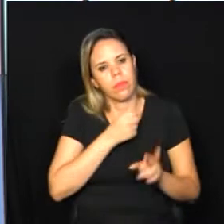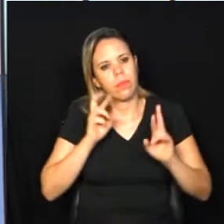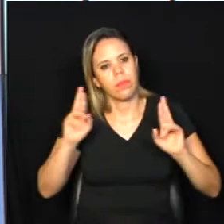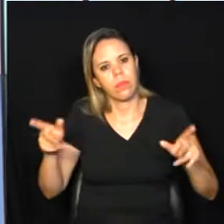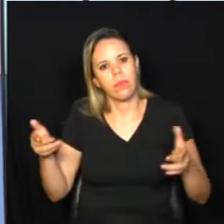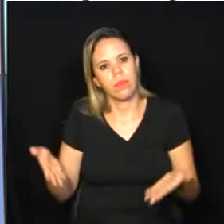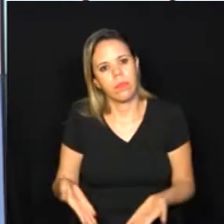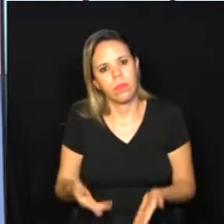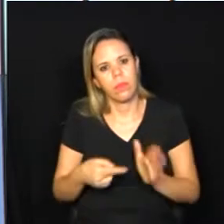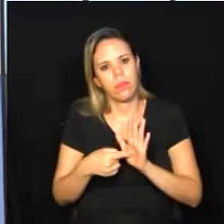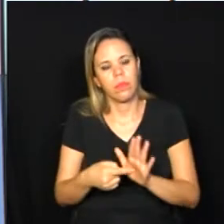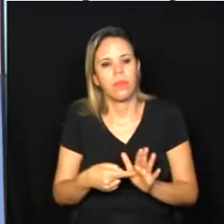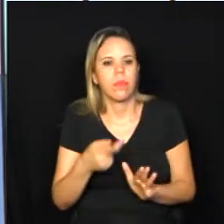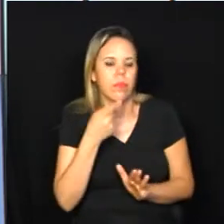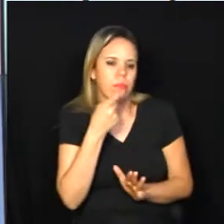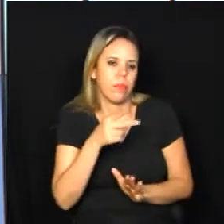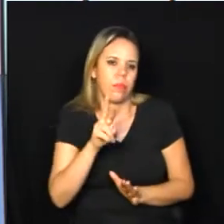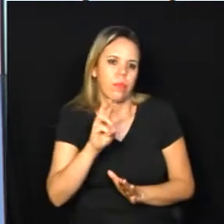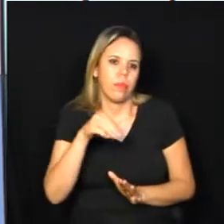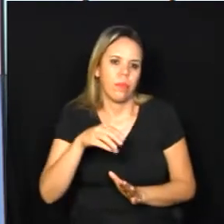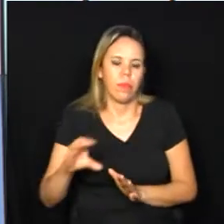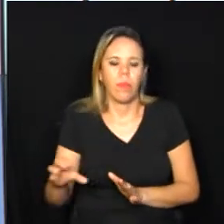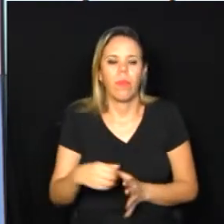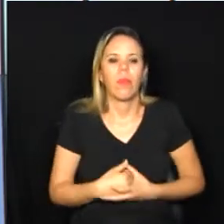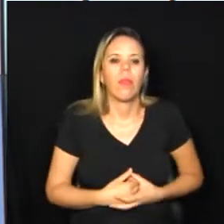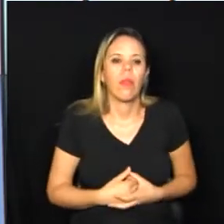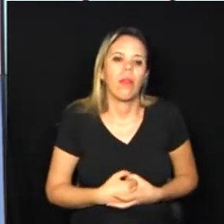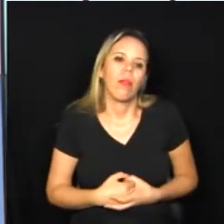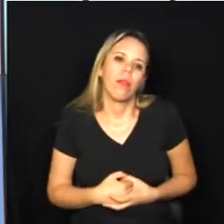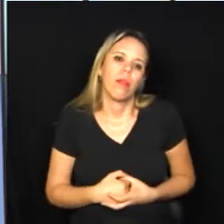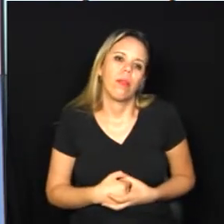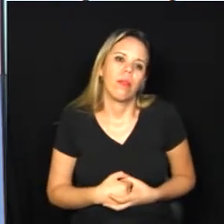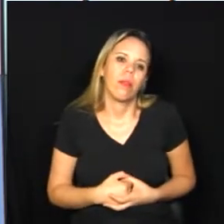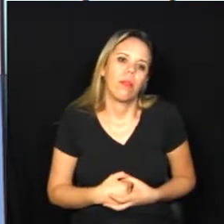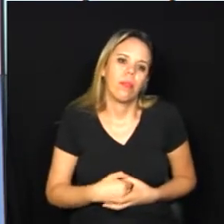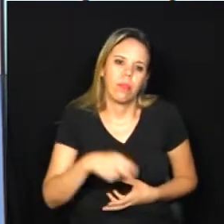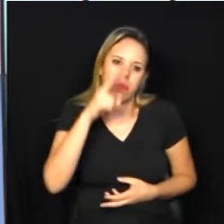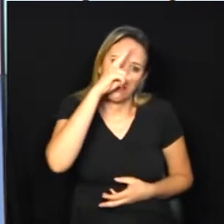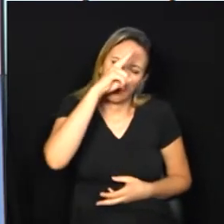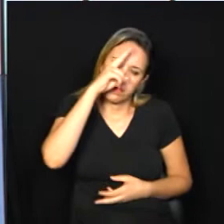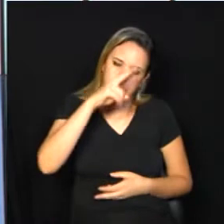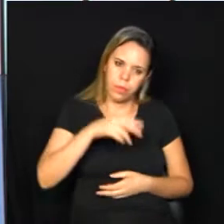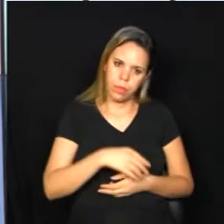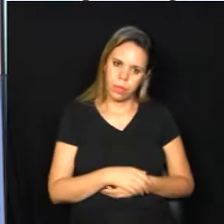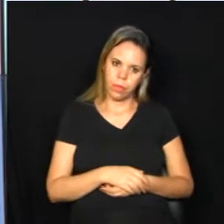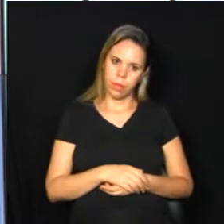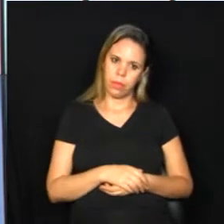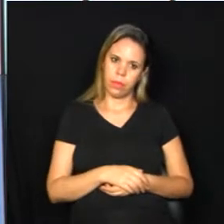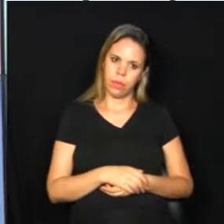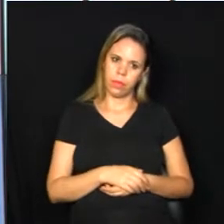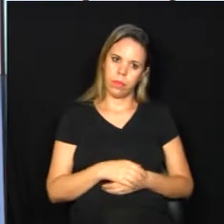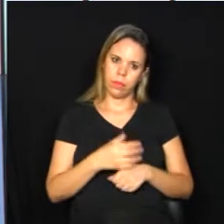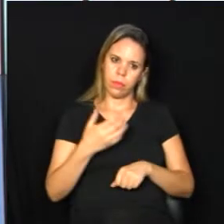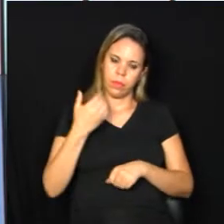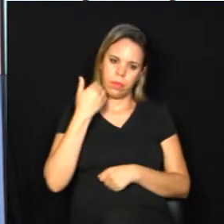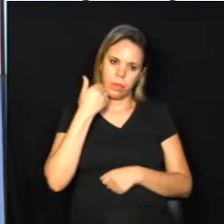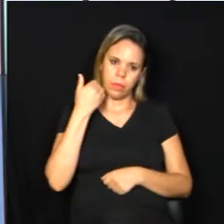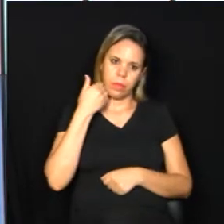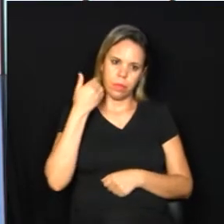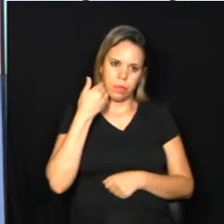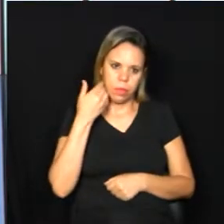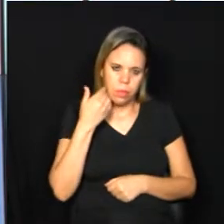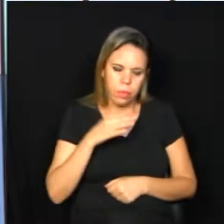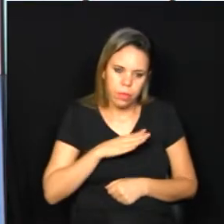gente mostra quando a gente fala de RMC, tá, Gabriel? Então, a gente lembra, inclusive, olha, Santa Bárbara do Oeste e